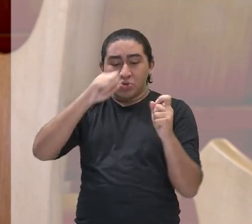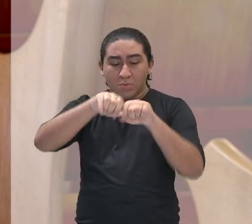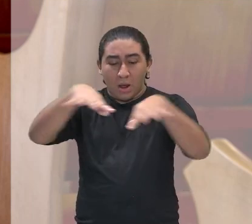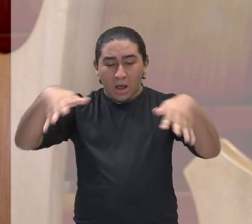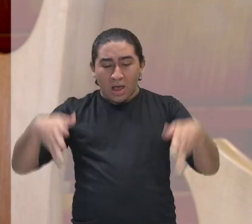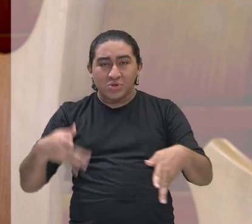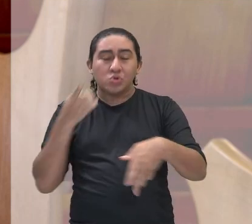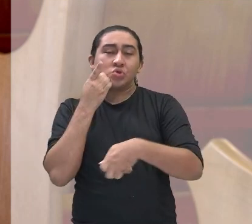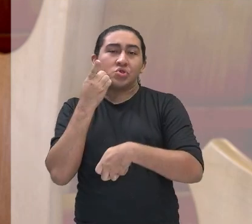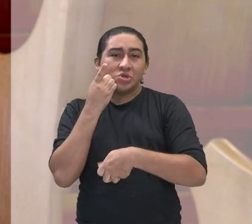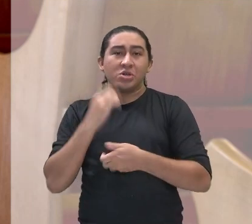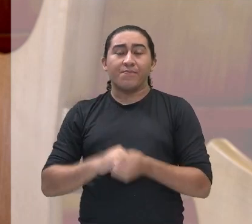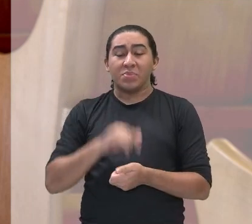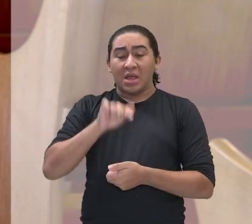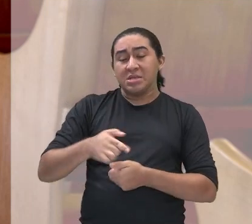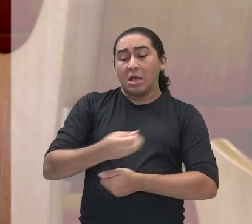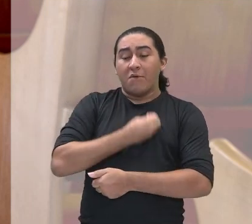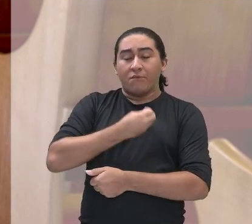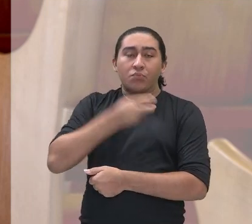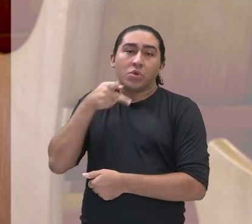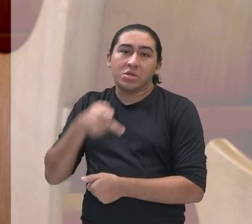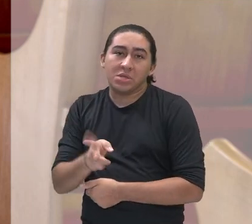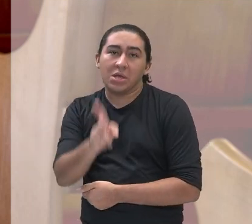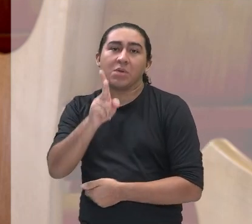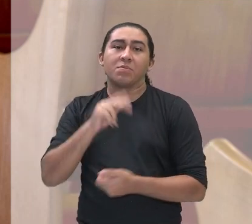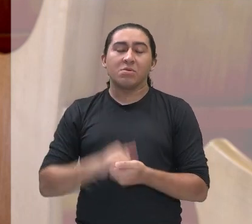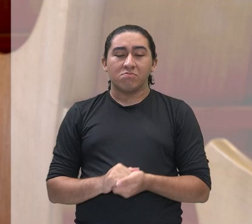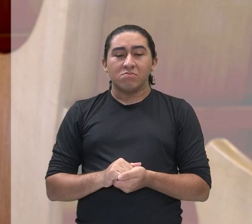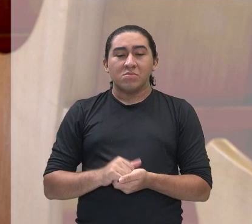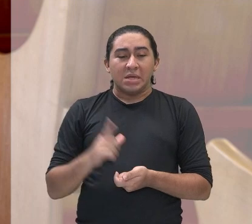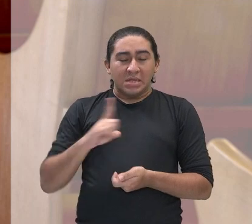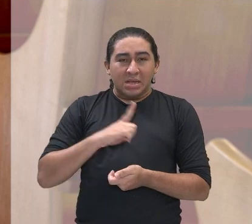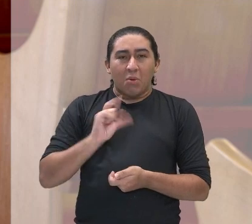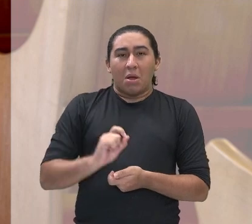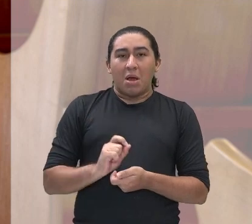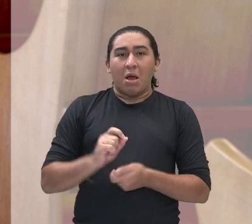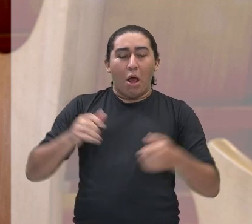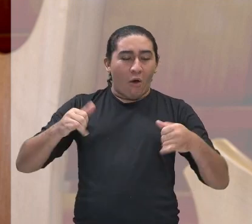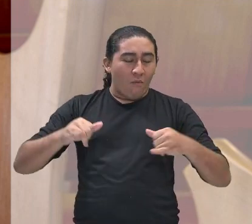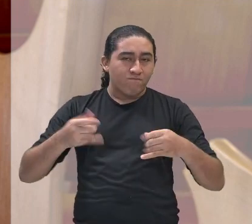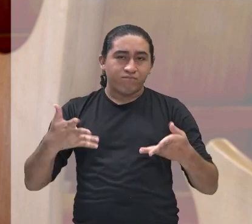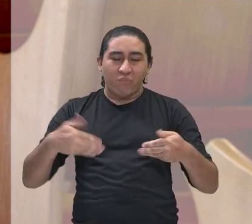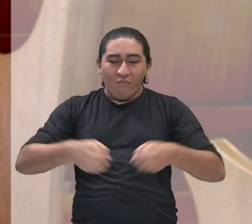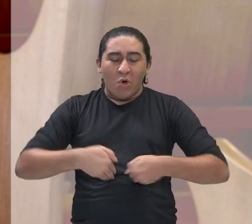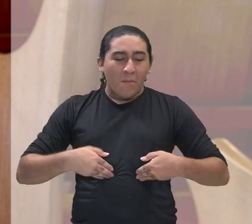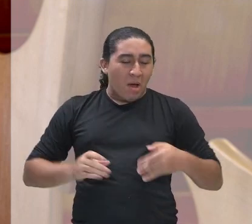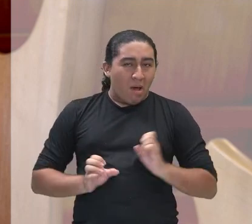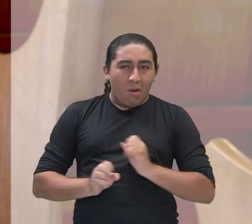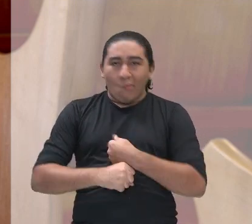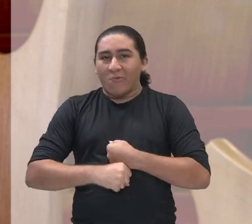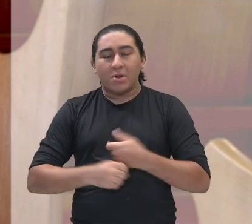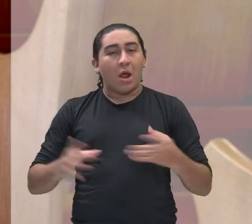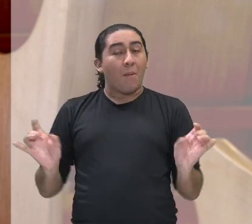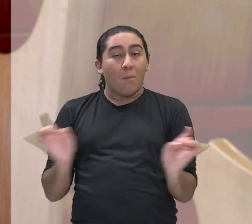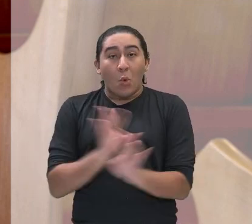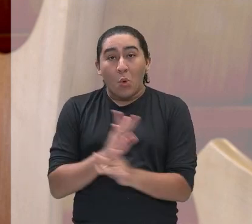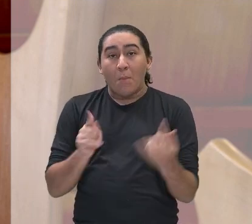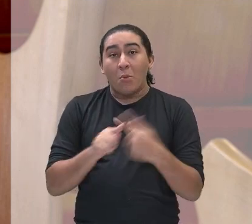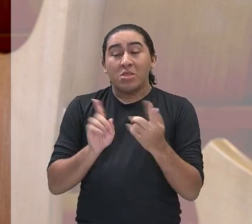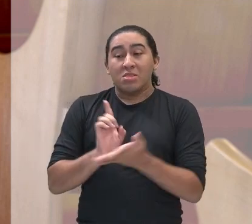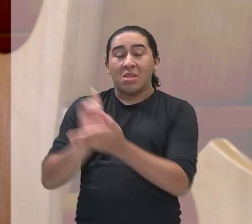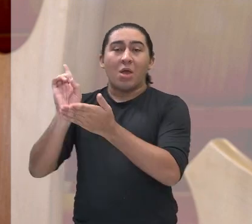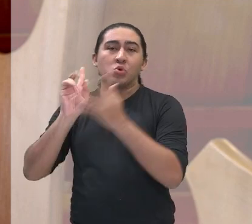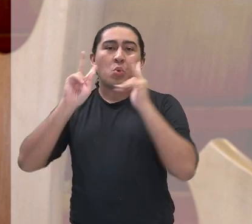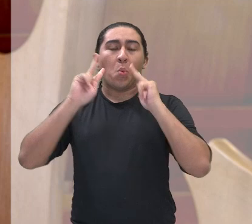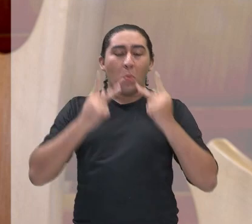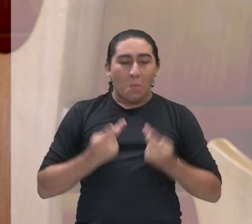Este dá vida imortal, este mata toda fome, porque nele Deus e o homem se contêm. Que este manjar